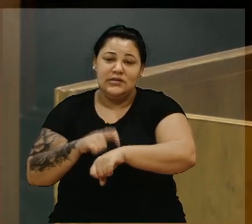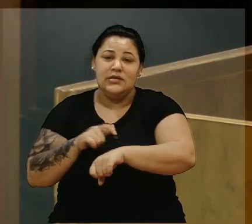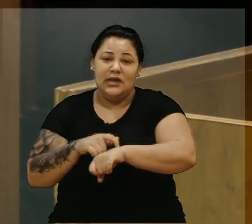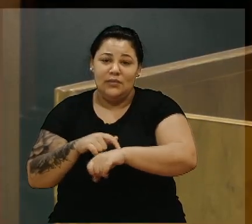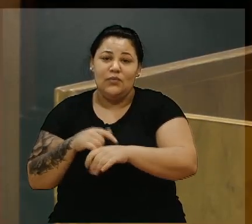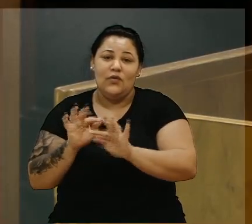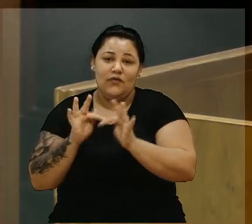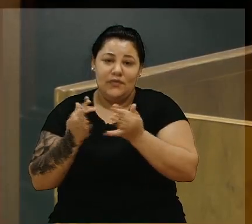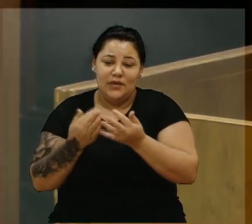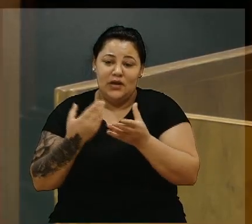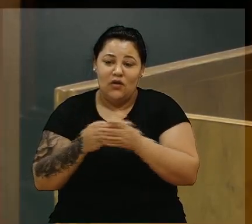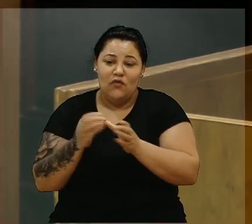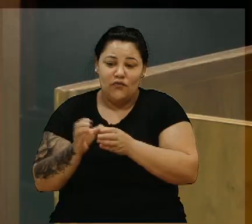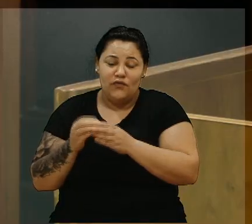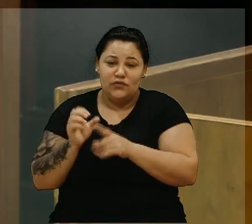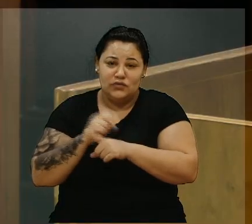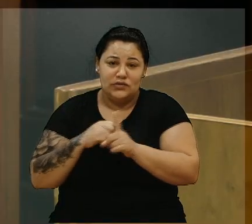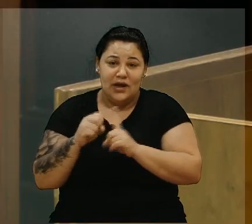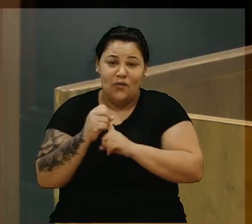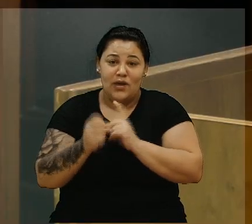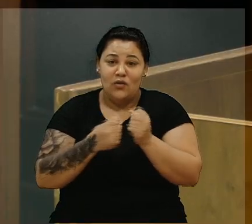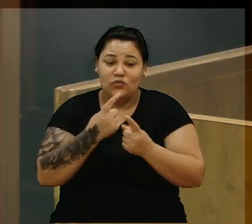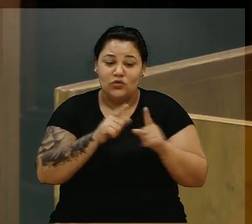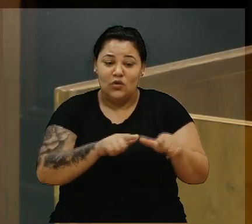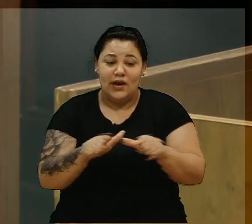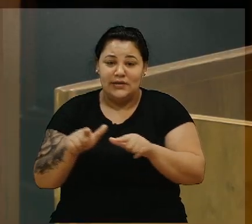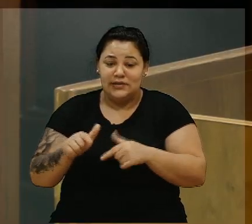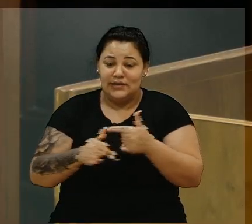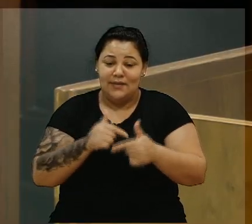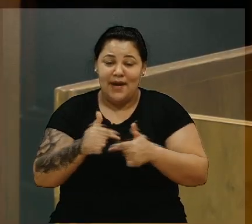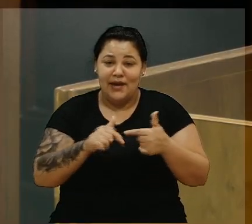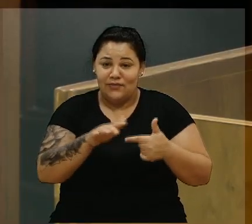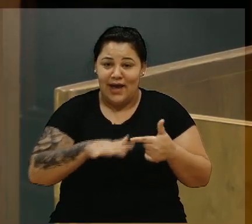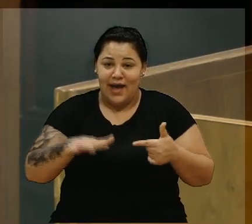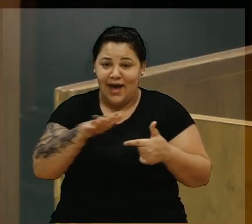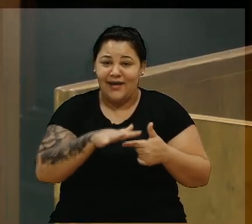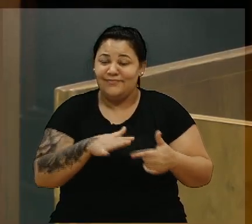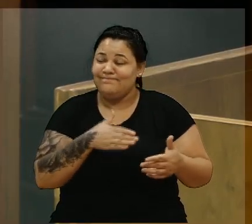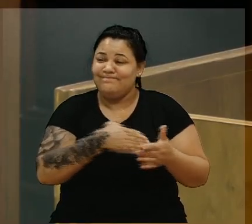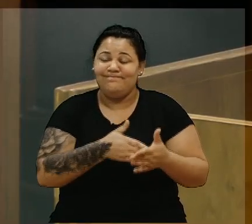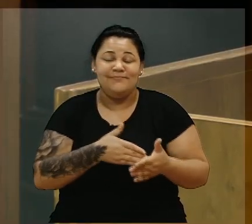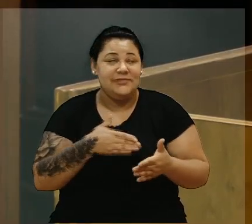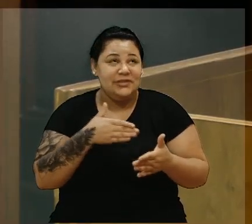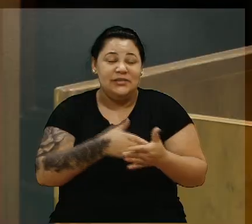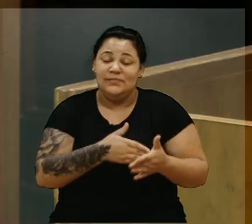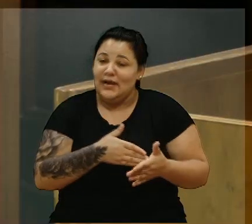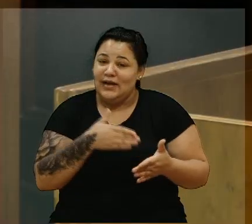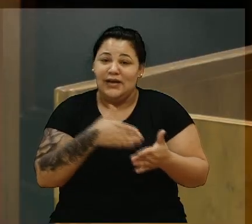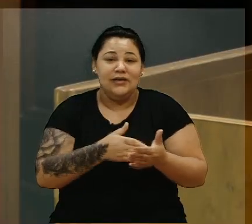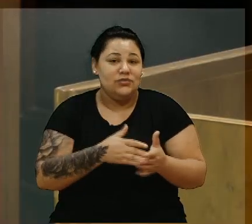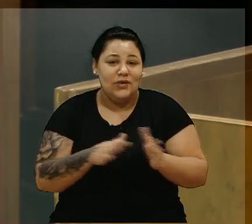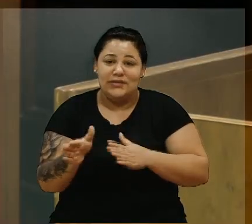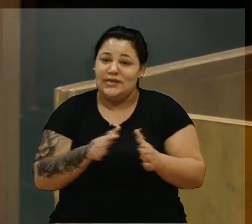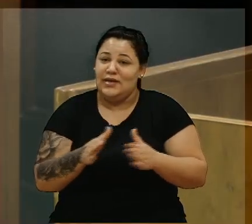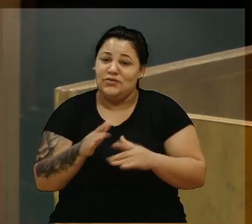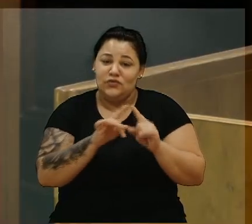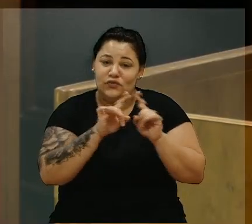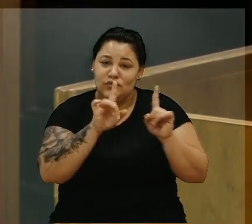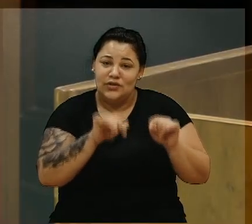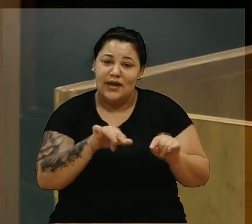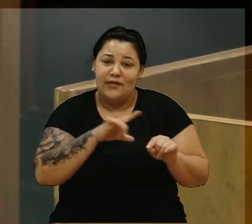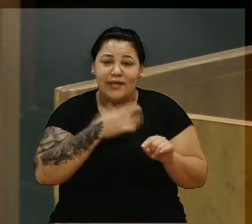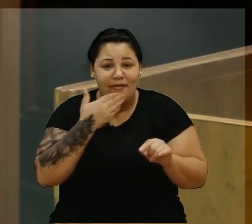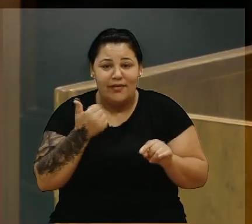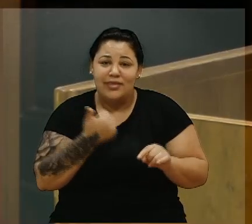social. E algumas entidades que atuam nesse segmento acabam limitando ou dificultando o acesso do seu trabalhador a esse